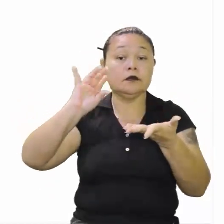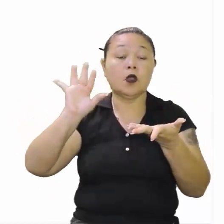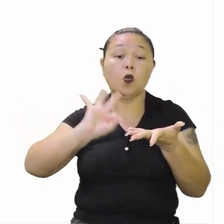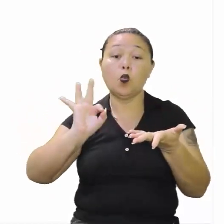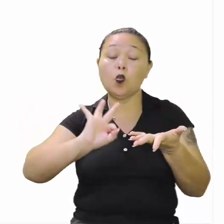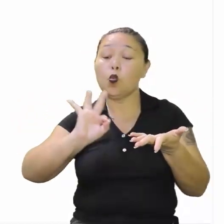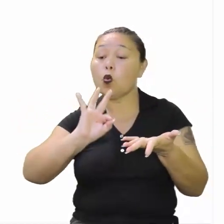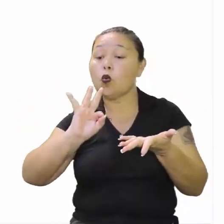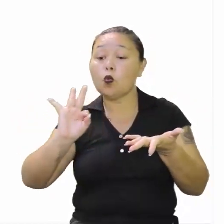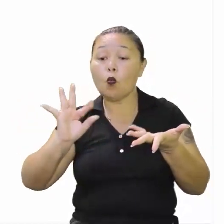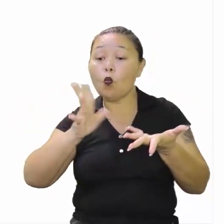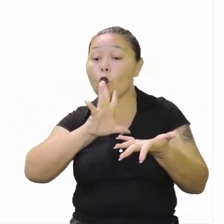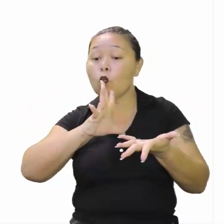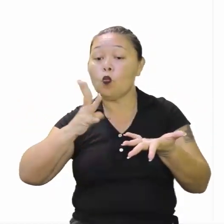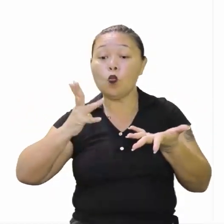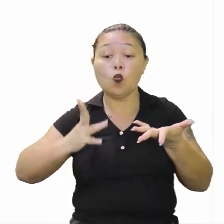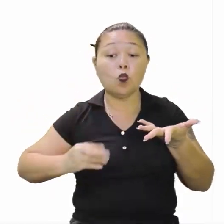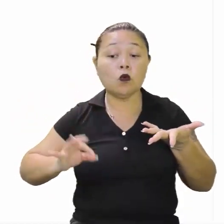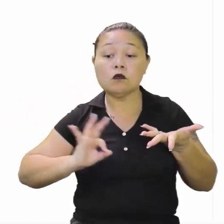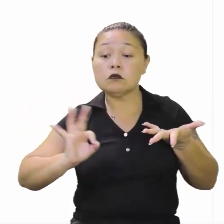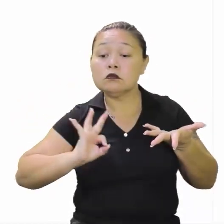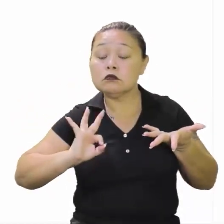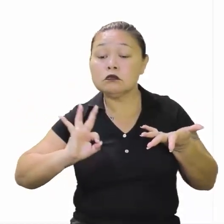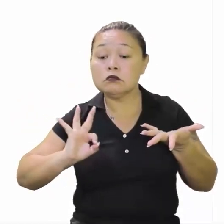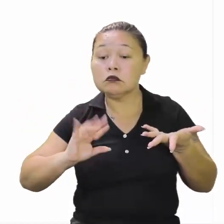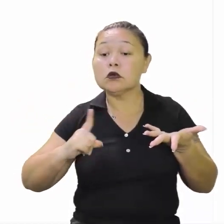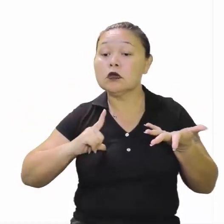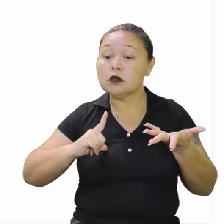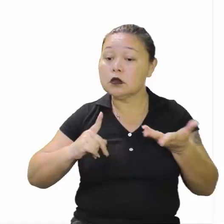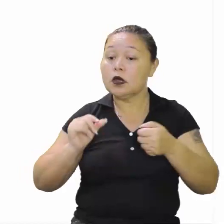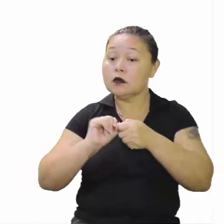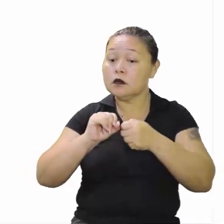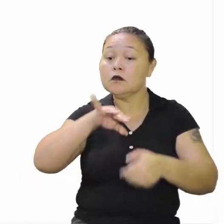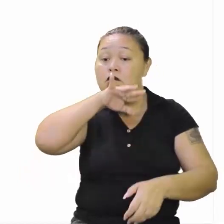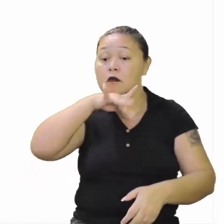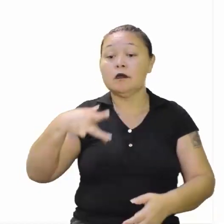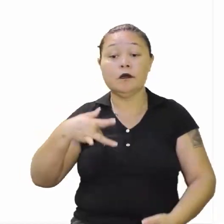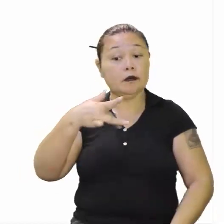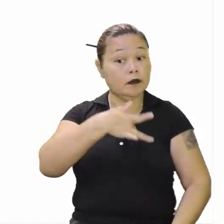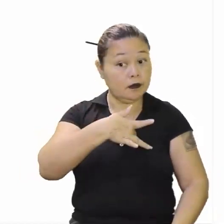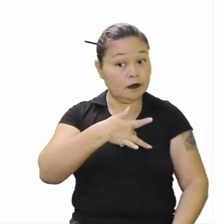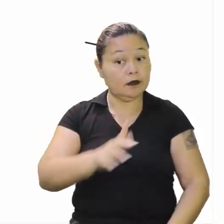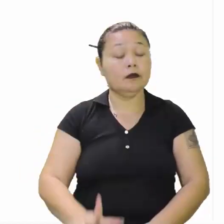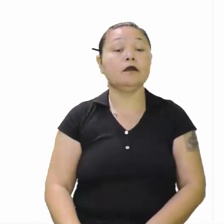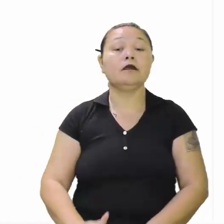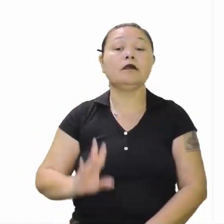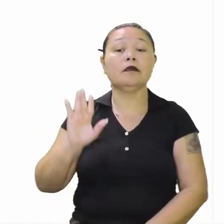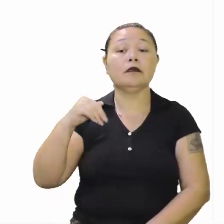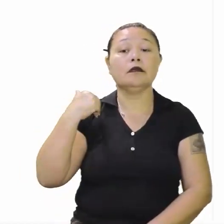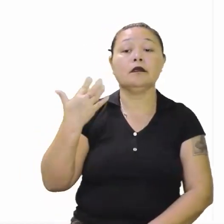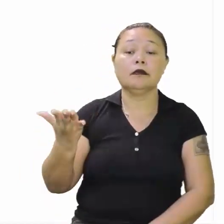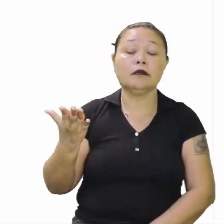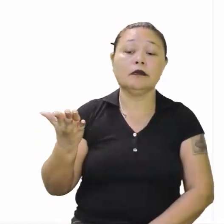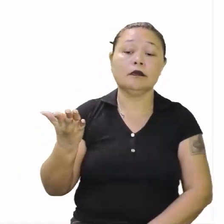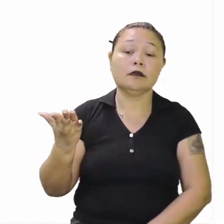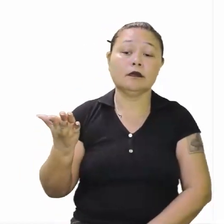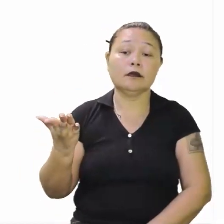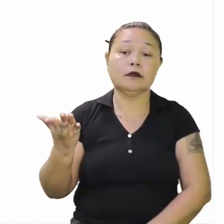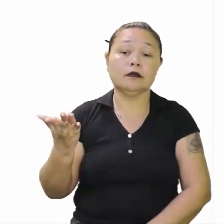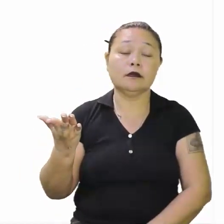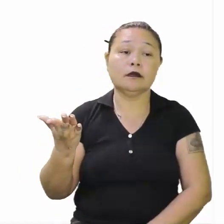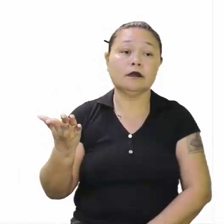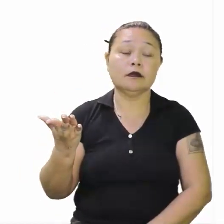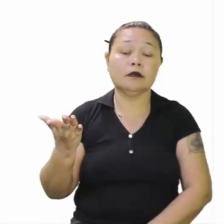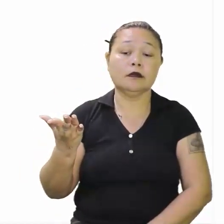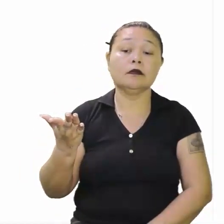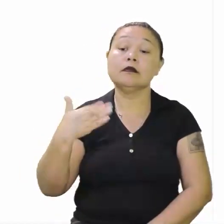compostos prejudiciais à saúde. Beleza, meu caro aluno? Então, diante, olha lá, você